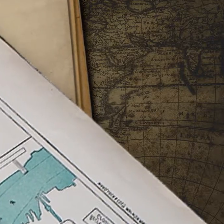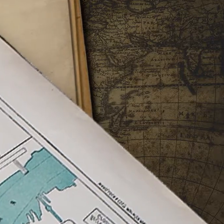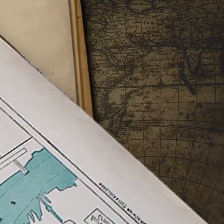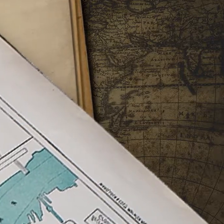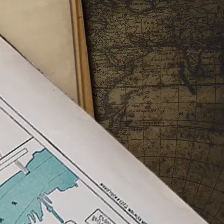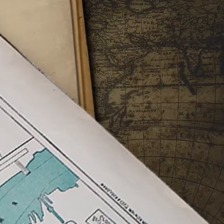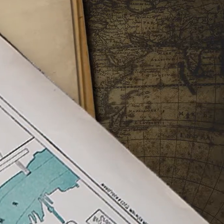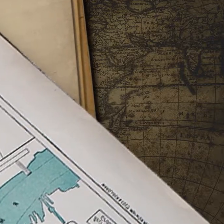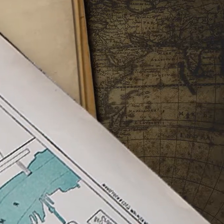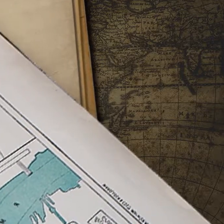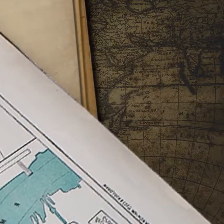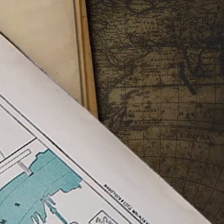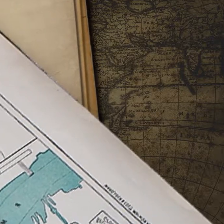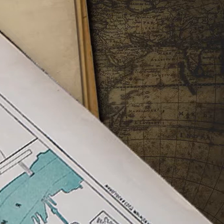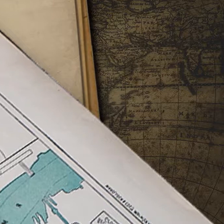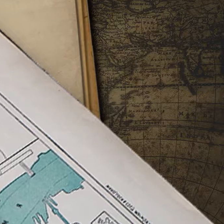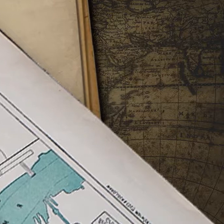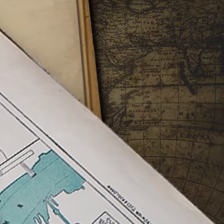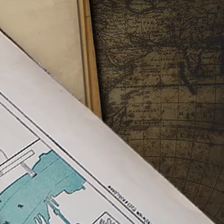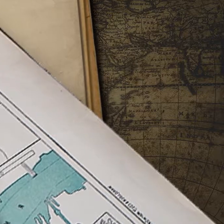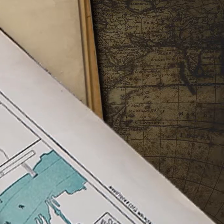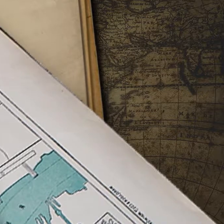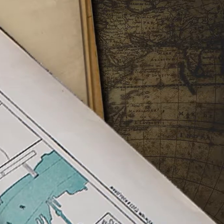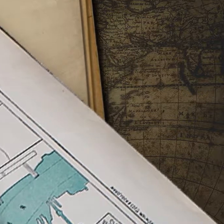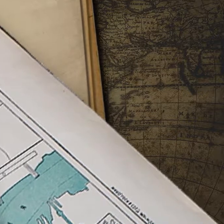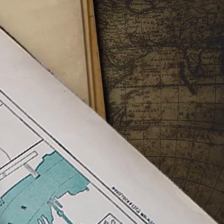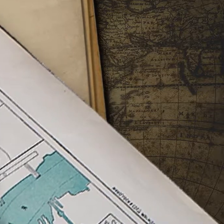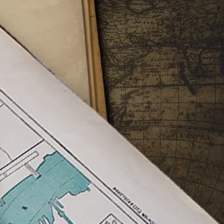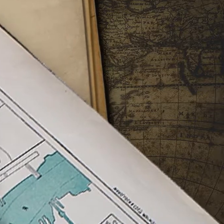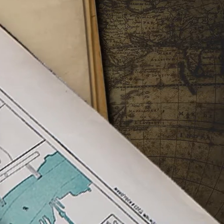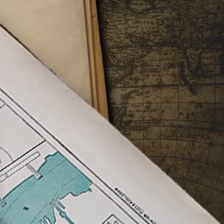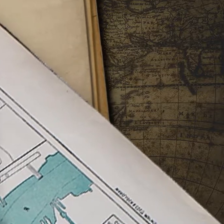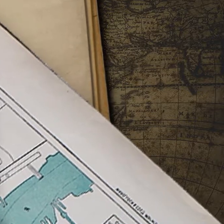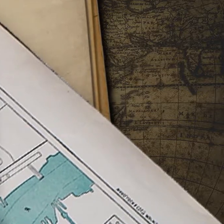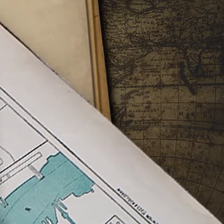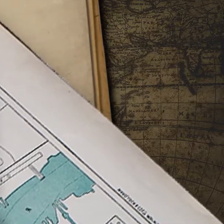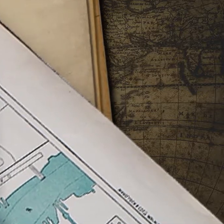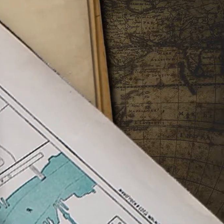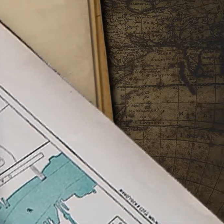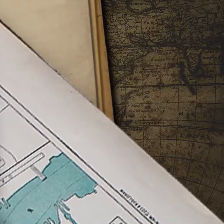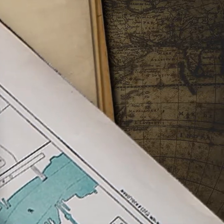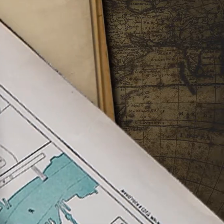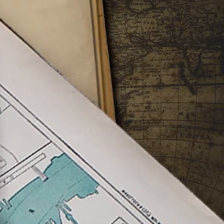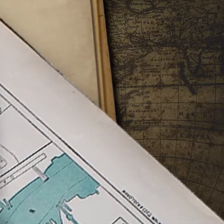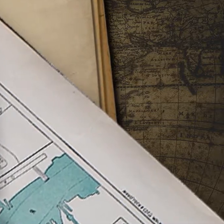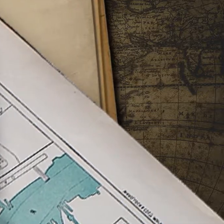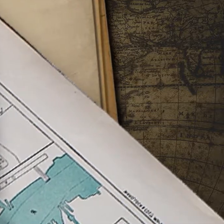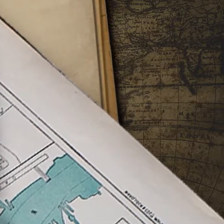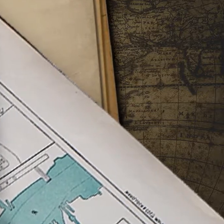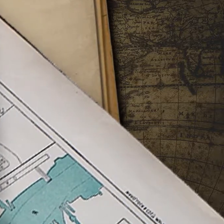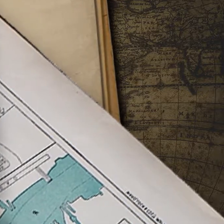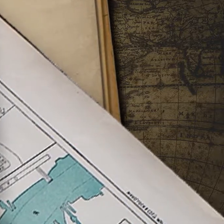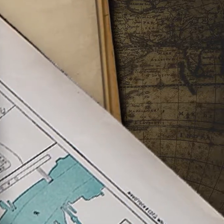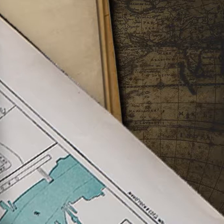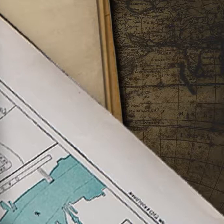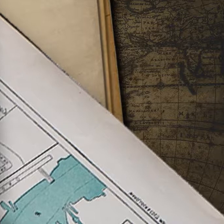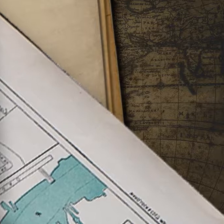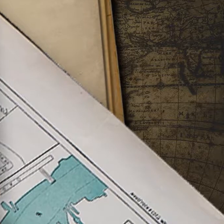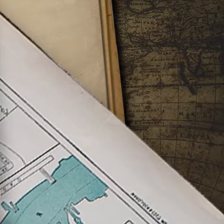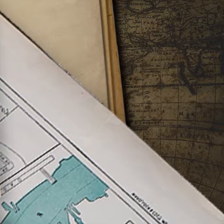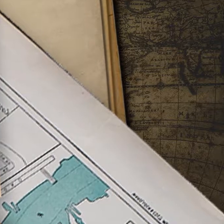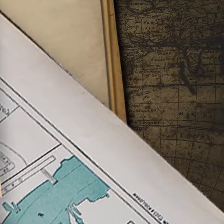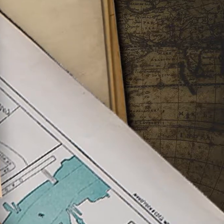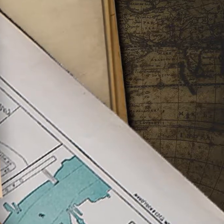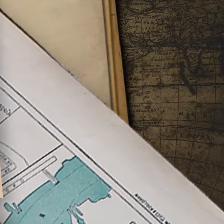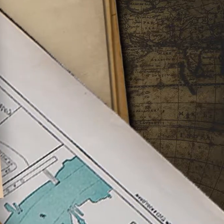mesa está uma garrafa de vinho e 2 copos. Passepartout está segurando um dos copos, olhando para o detetive Fix e